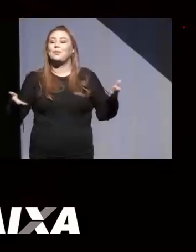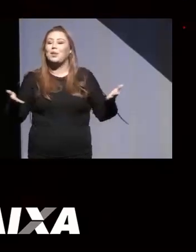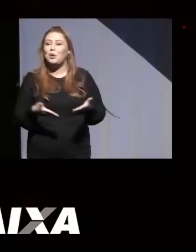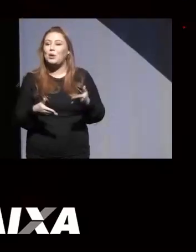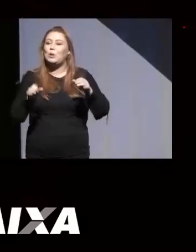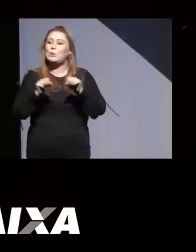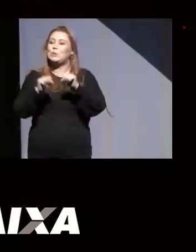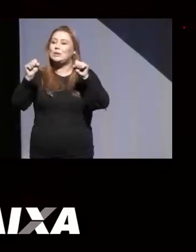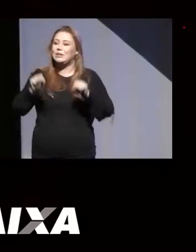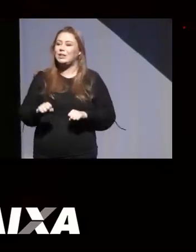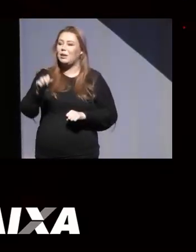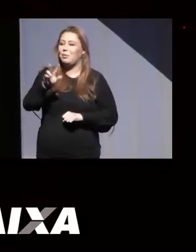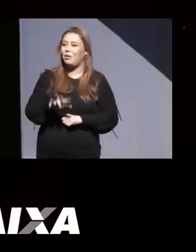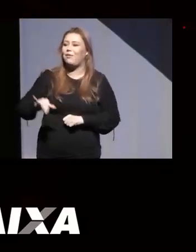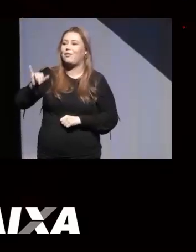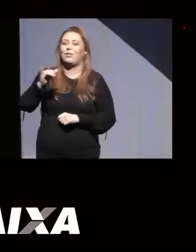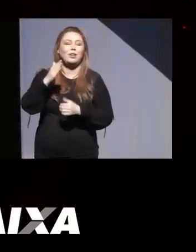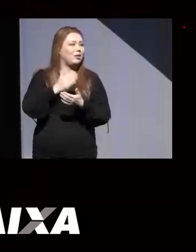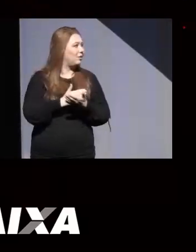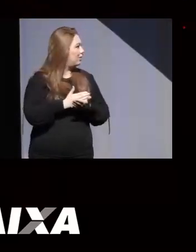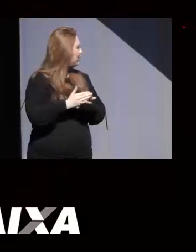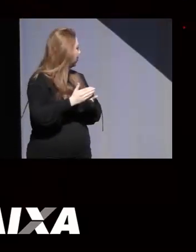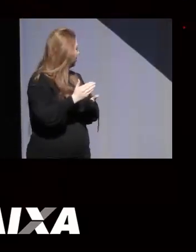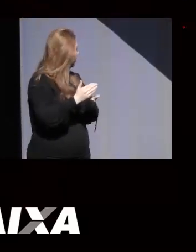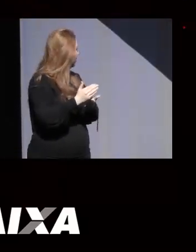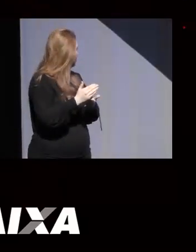vai começar a entrar em